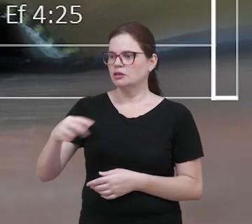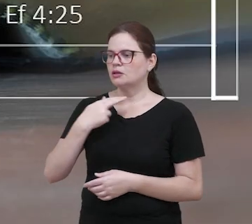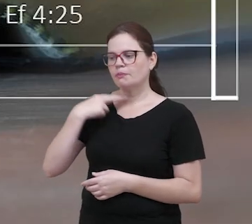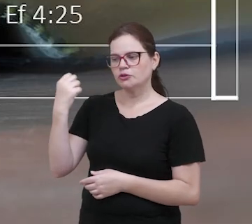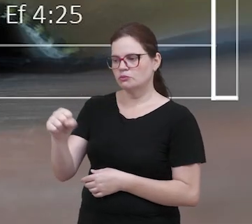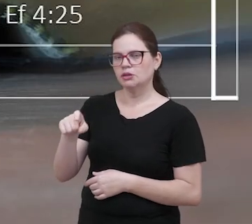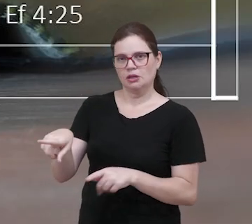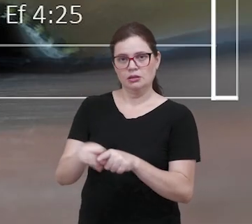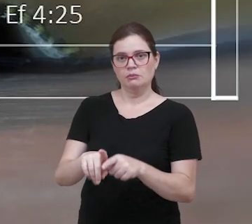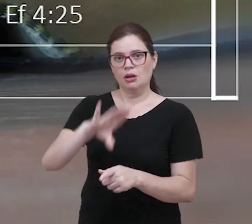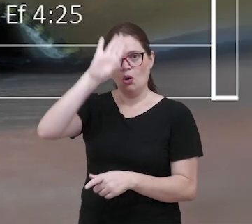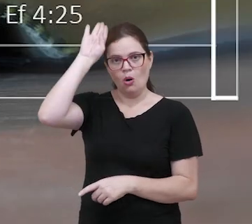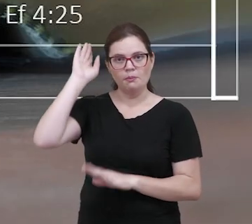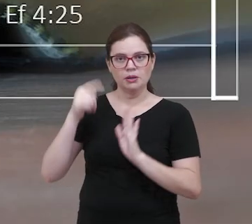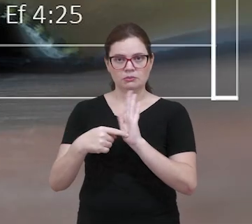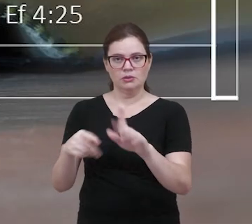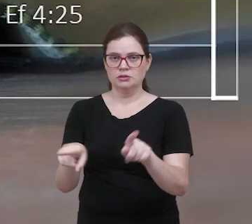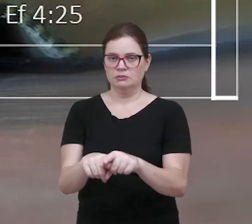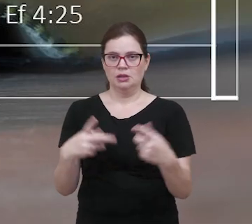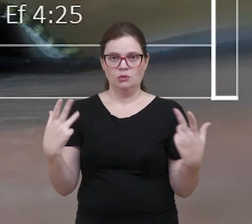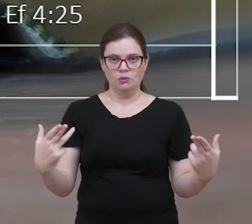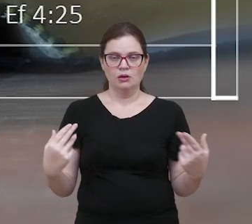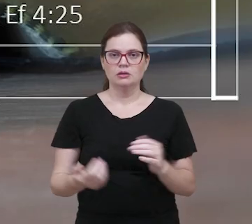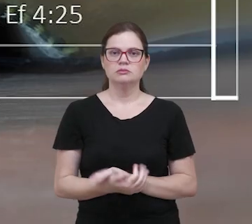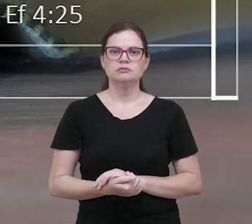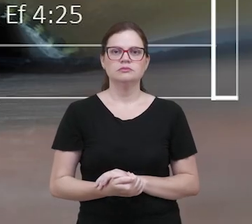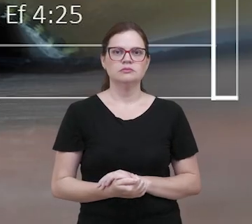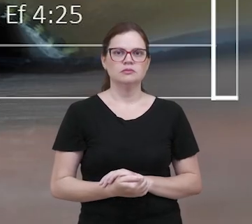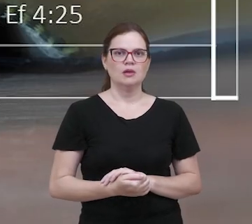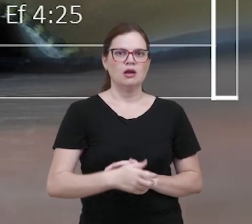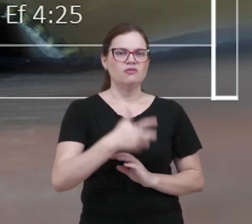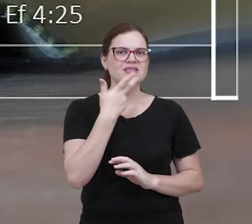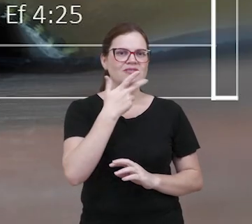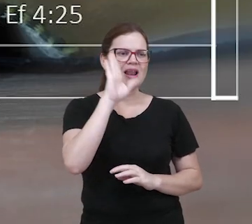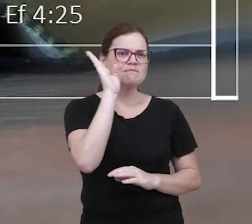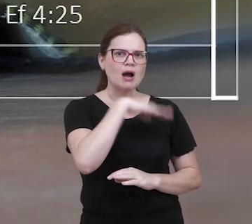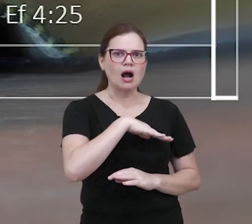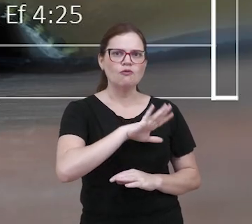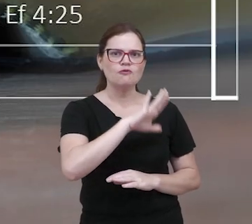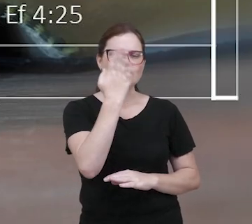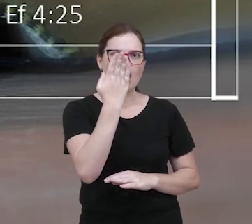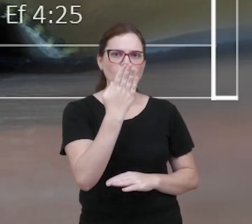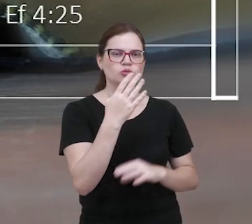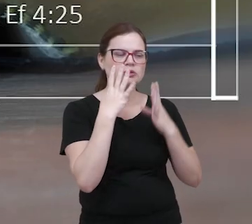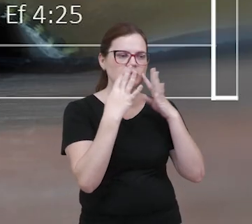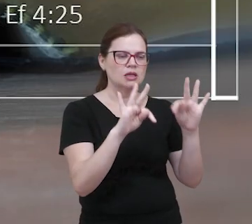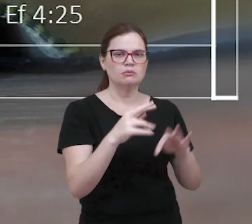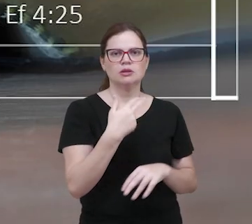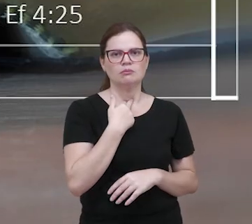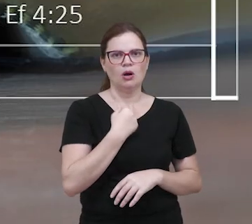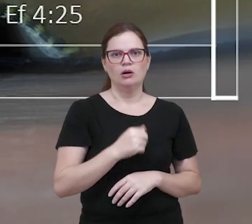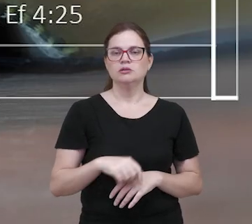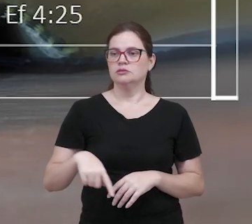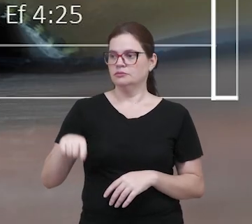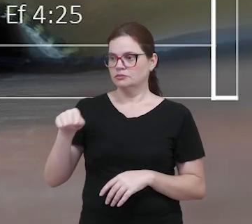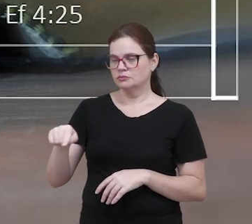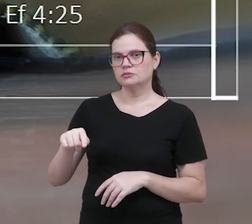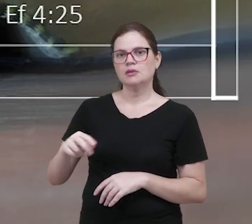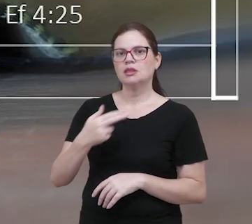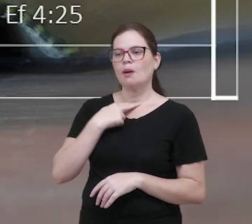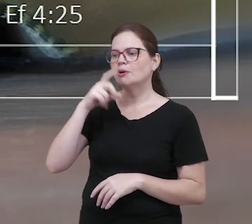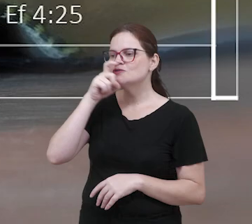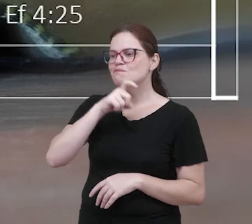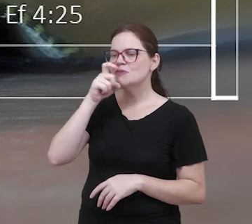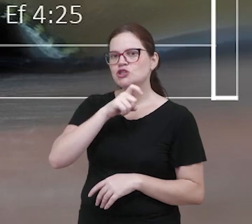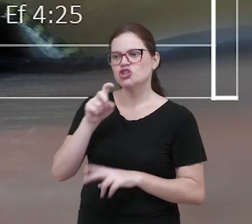também está em Romanos, cumprindo o Novo Testamento. Não dirás falso testemunho. Também no Novo Testamento. Não mintais